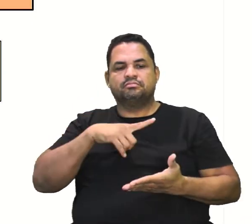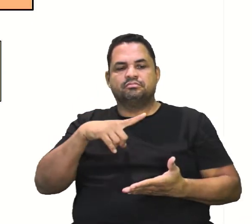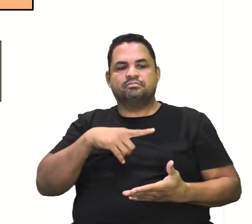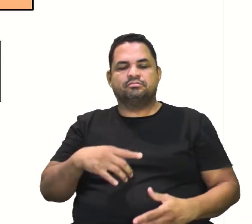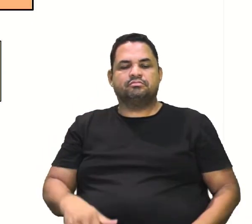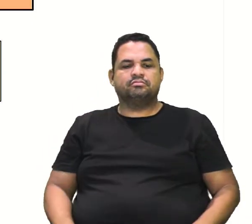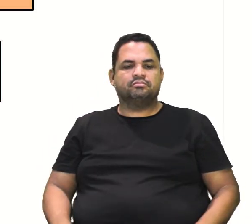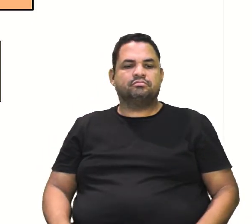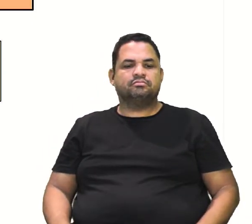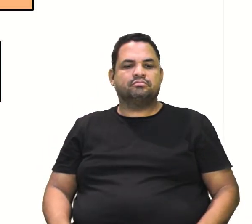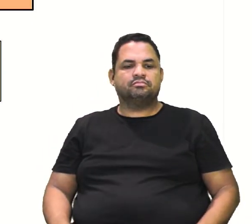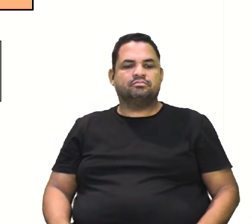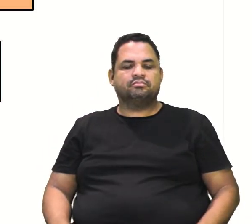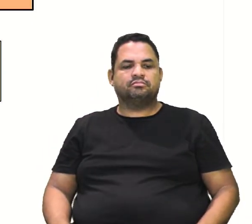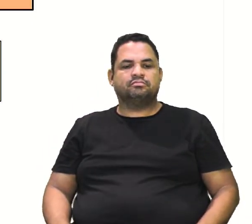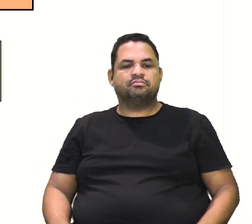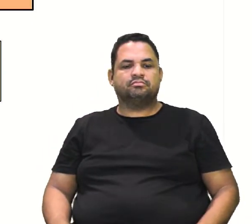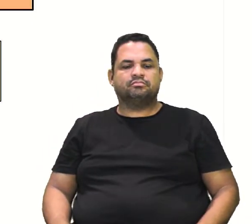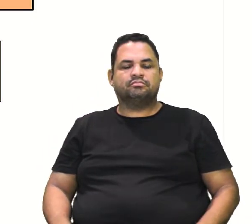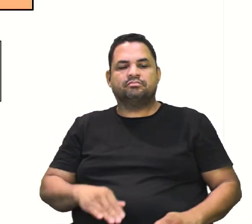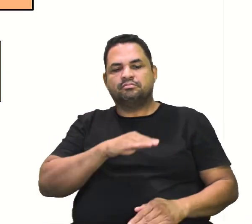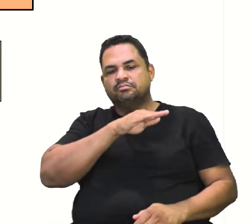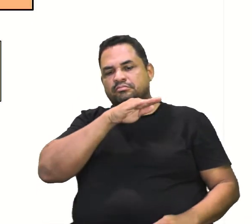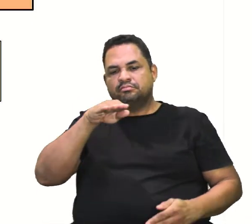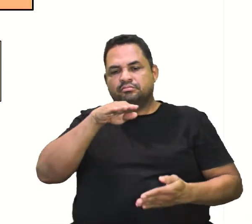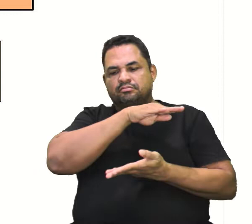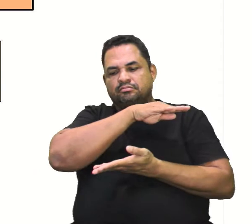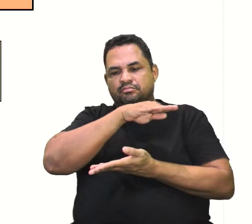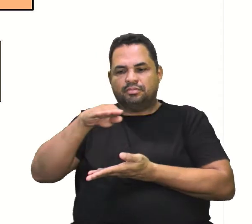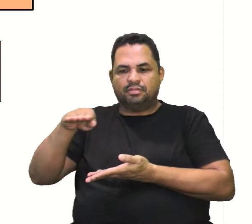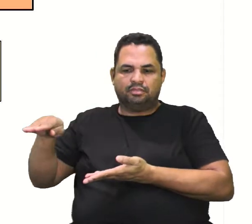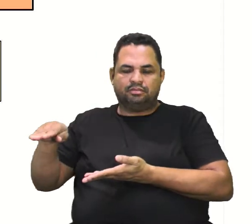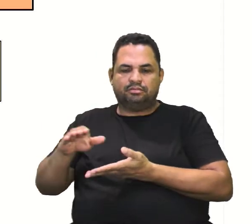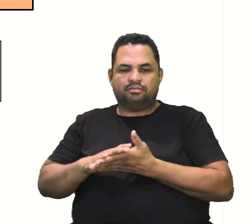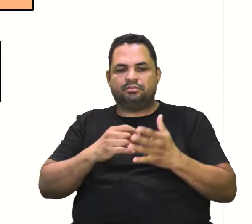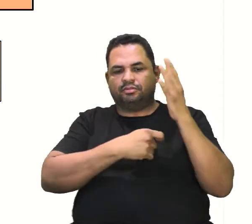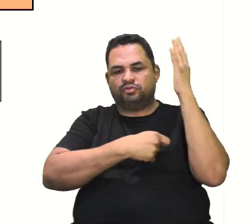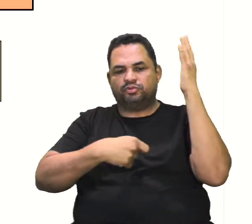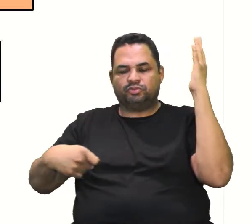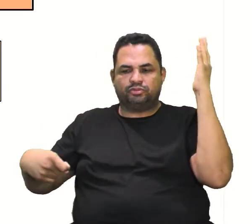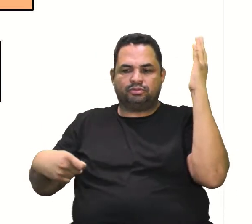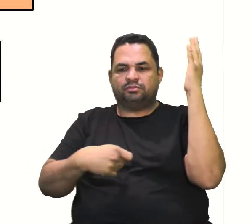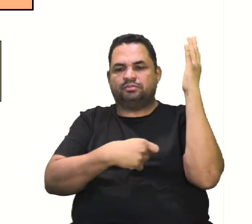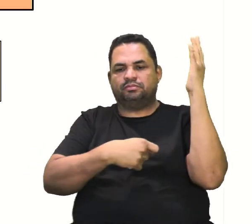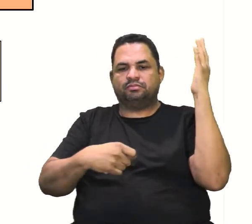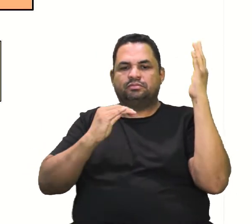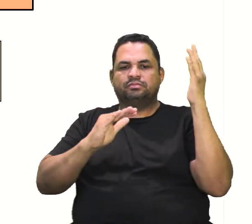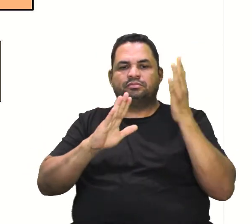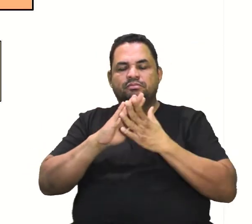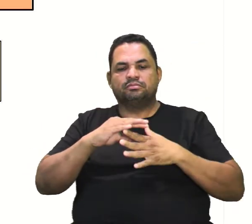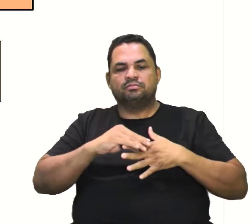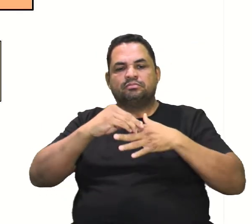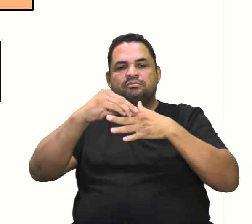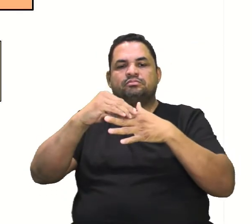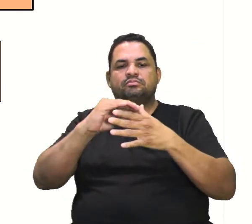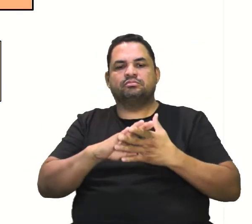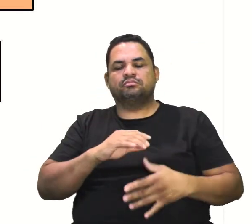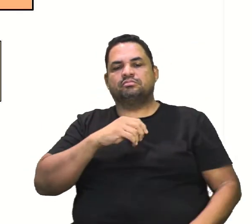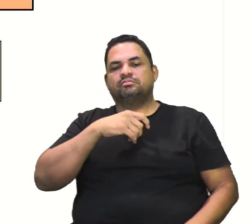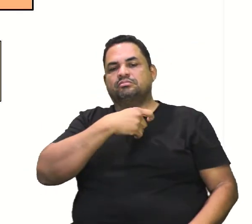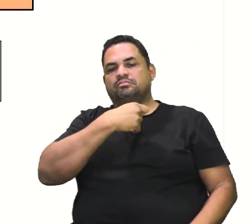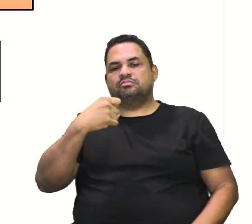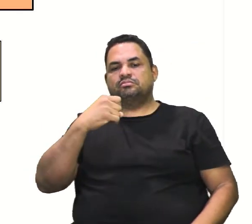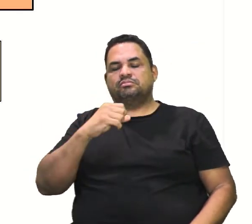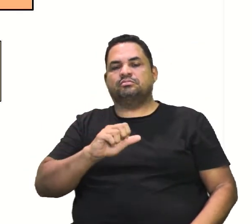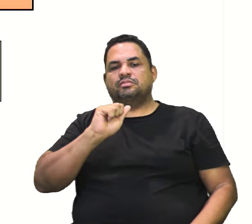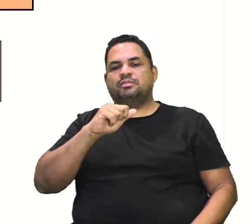temos agora aqui o eixo maior paralelo a quem? Eixo X. Ao eixo X. Então, quem comanda é o X, que está sobre A ao